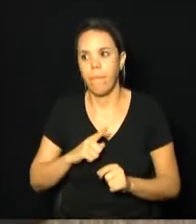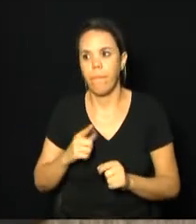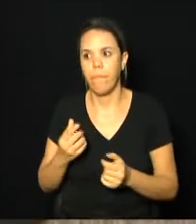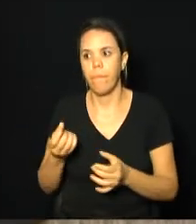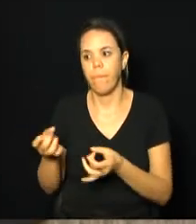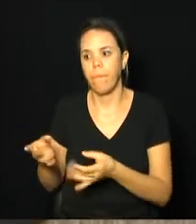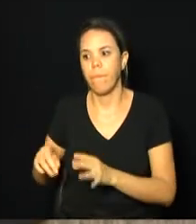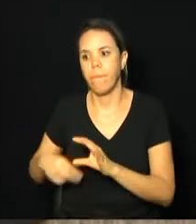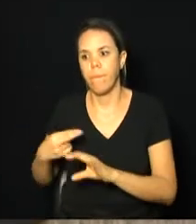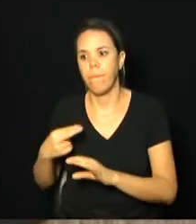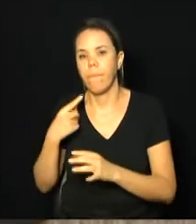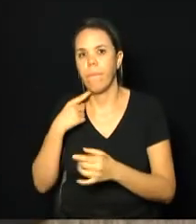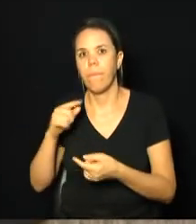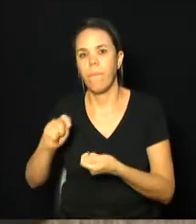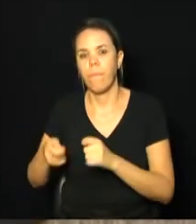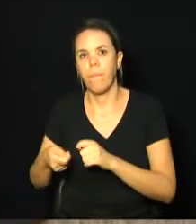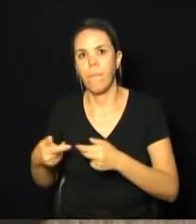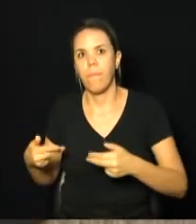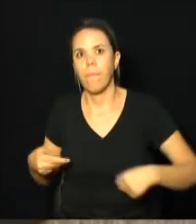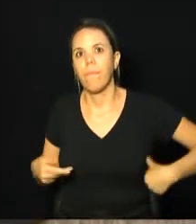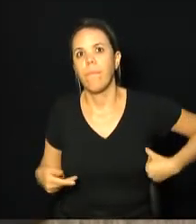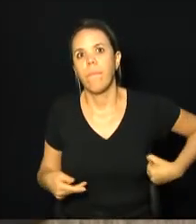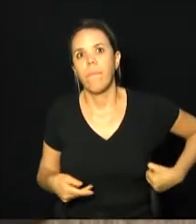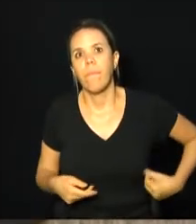descarte adequado